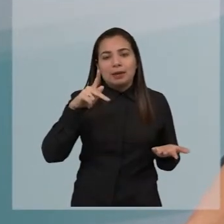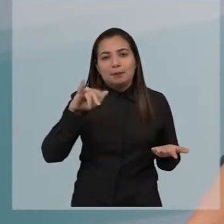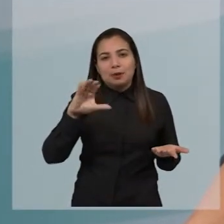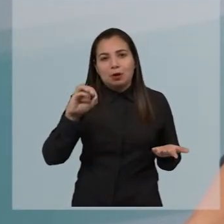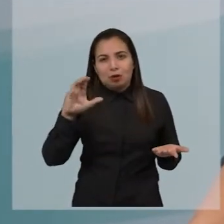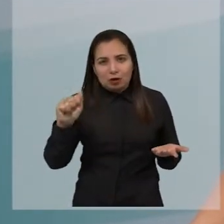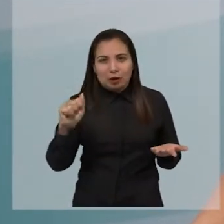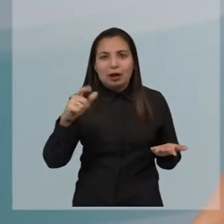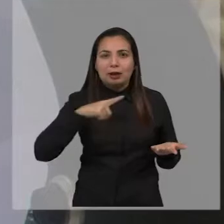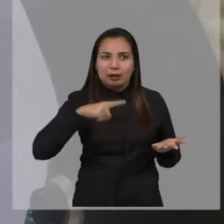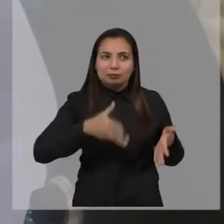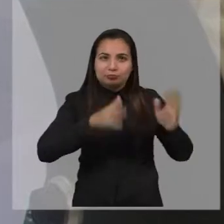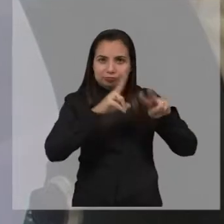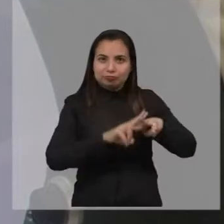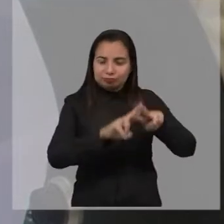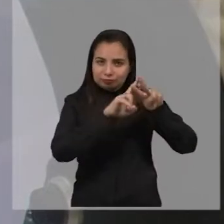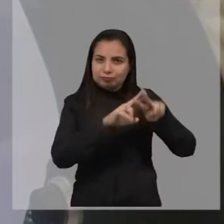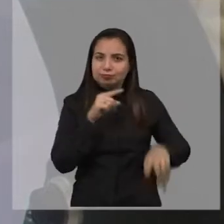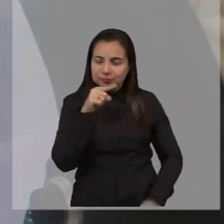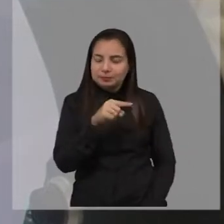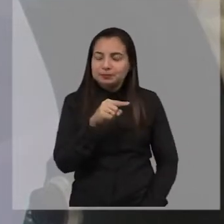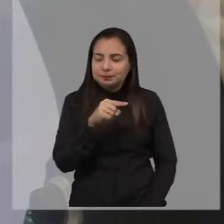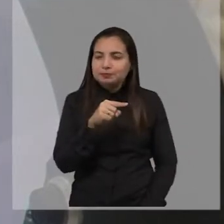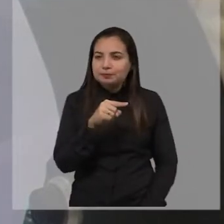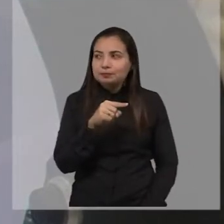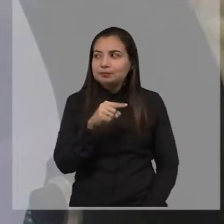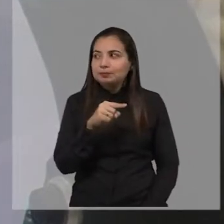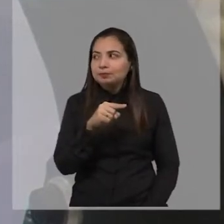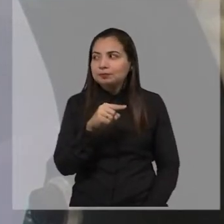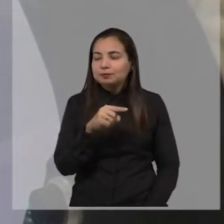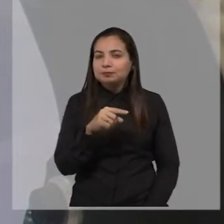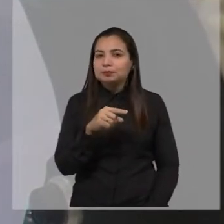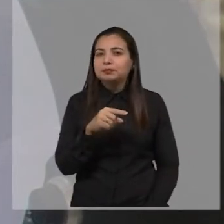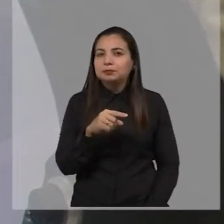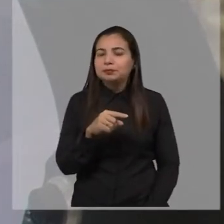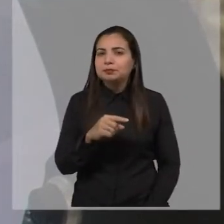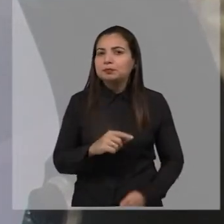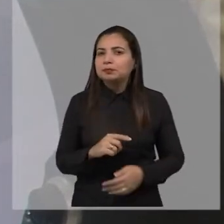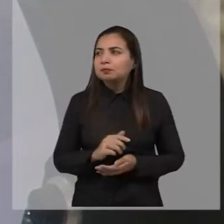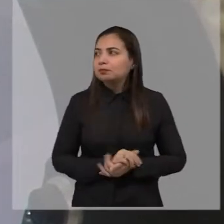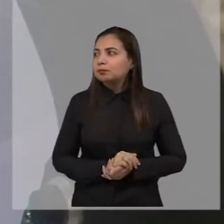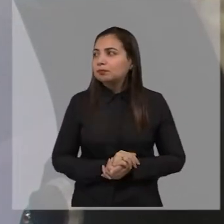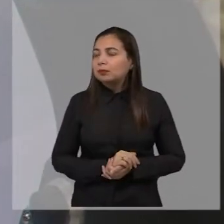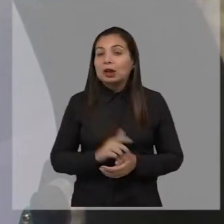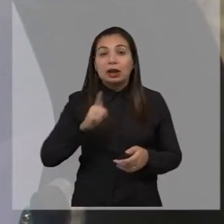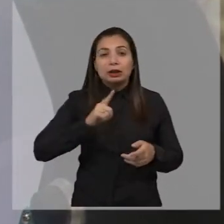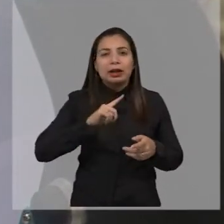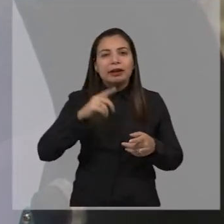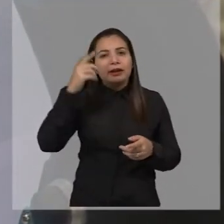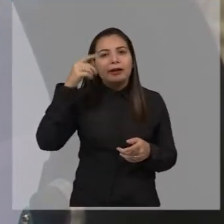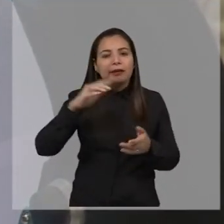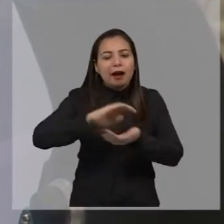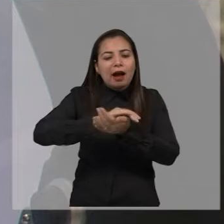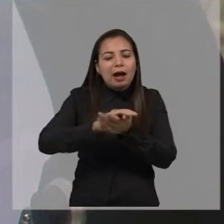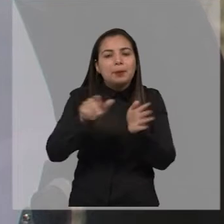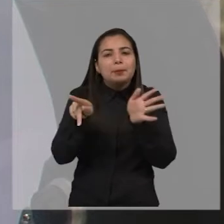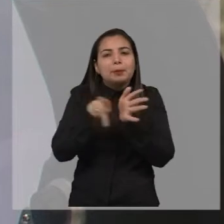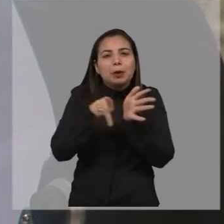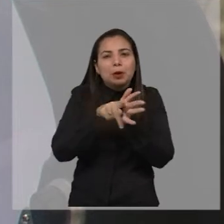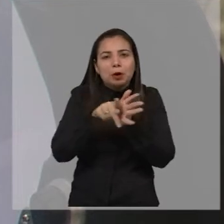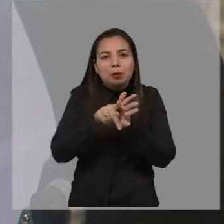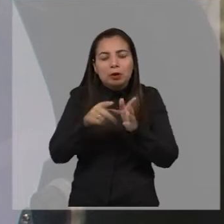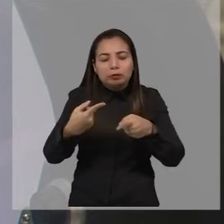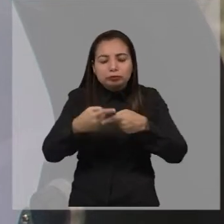sistema prisional, no presídio feminino. Eu acho isso muito importante. Fazer aquele trançado de palhas, o trançado da palha, né, que envolve a